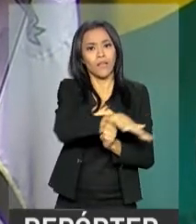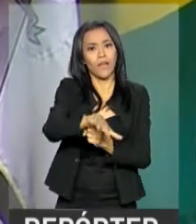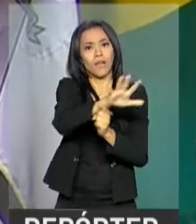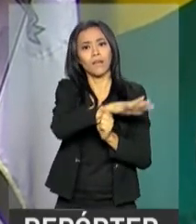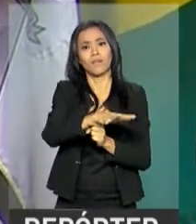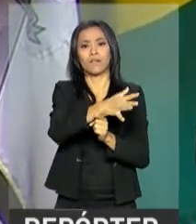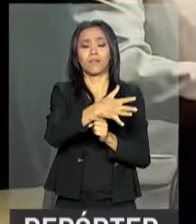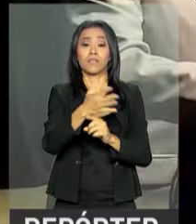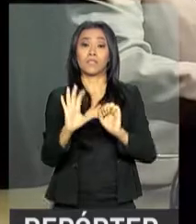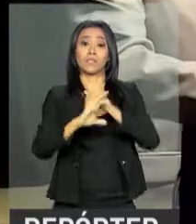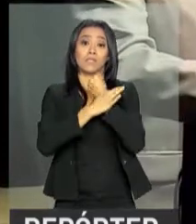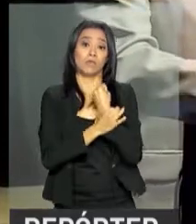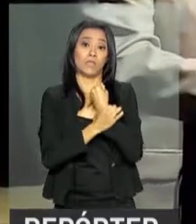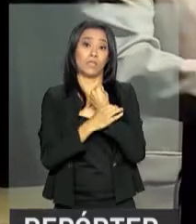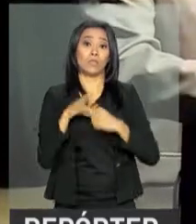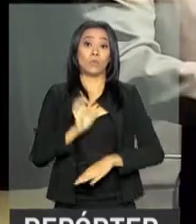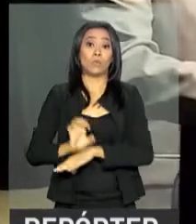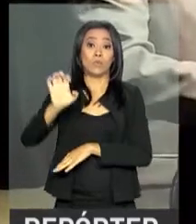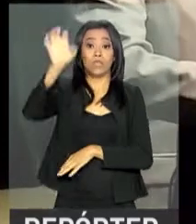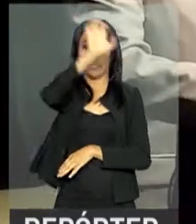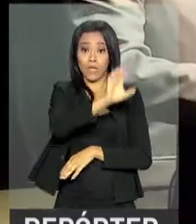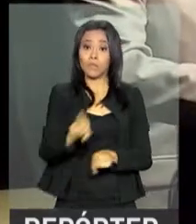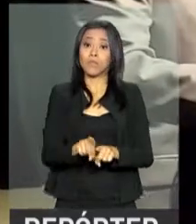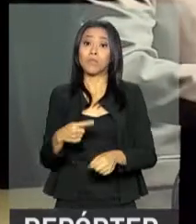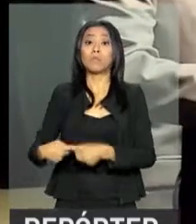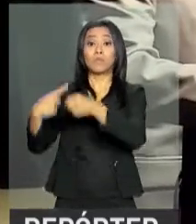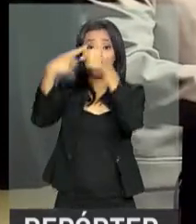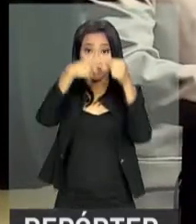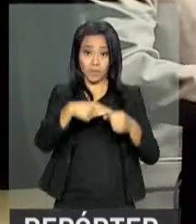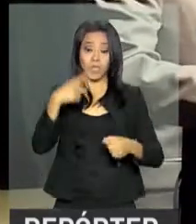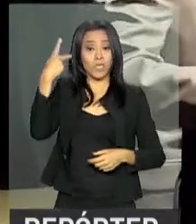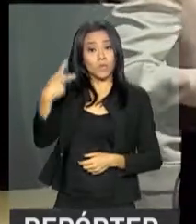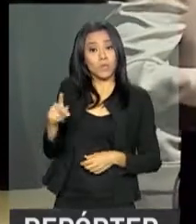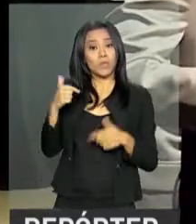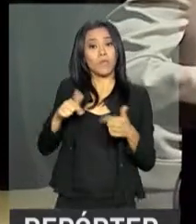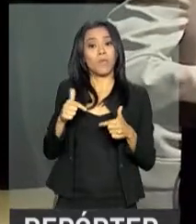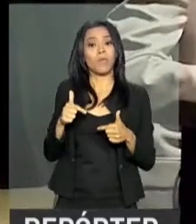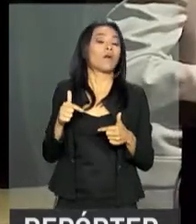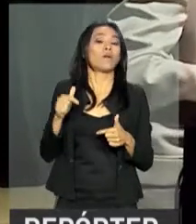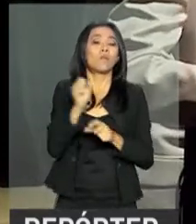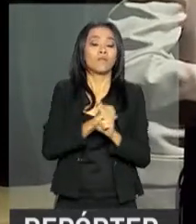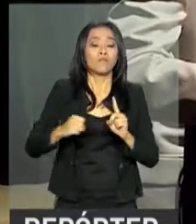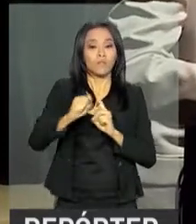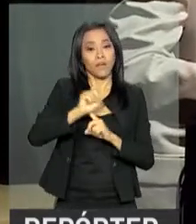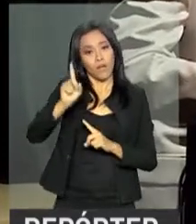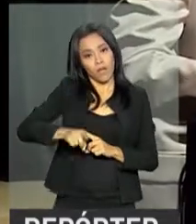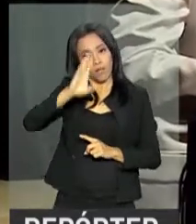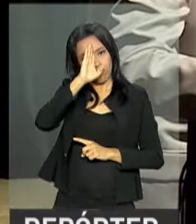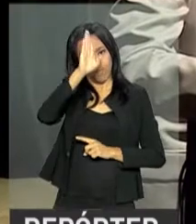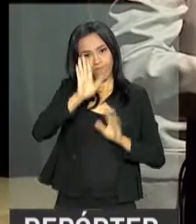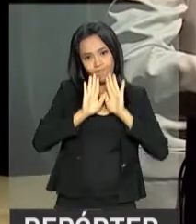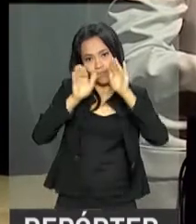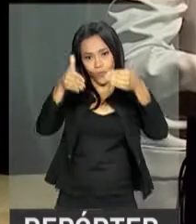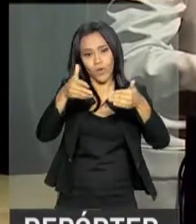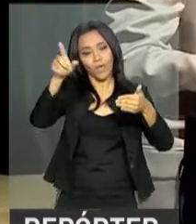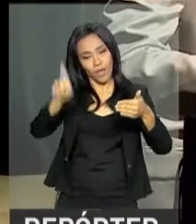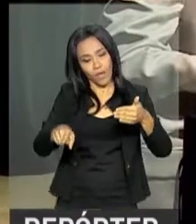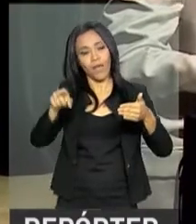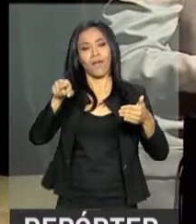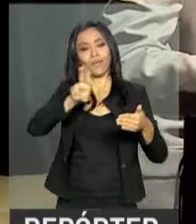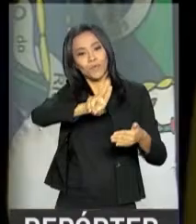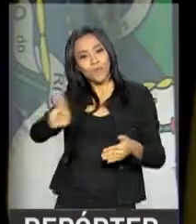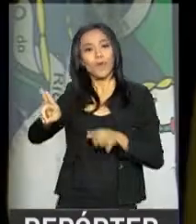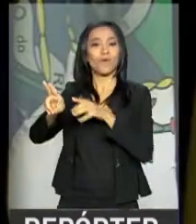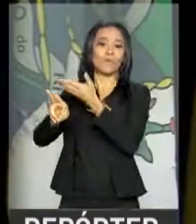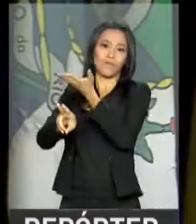estados e municípios e afirmou que a atuação social do bnds deve ser prioridade como prevê o nome do